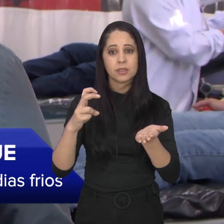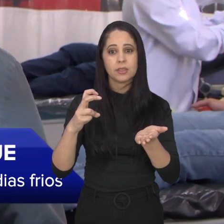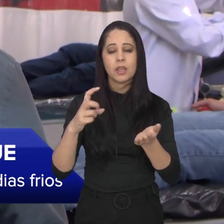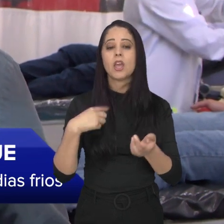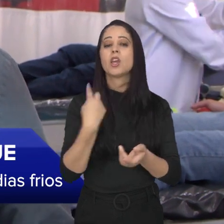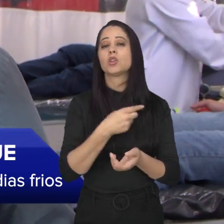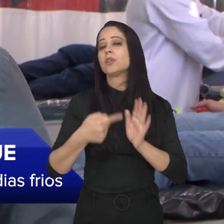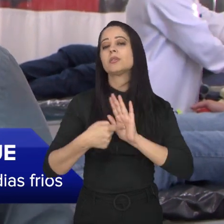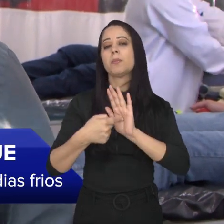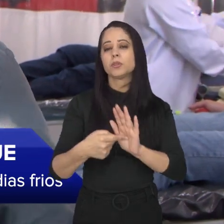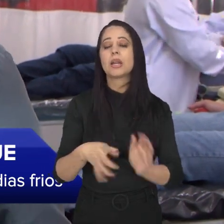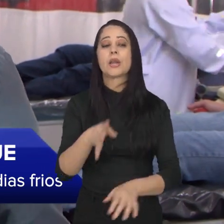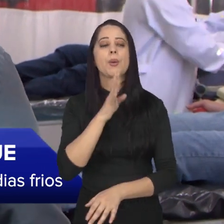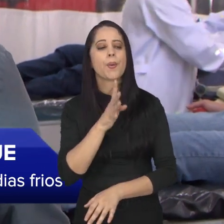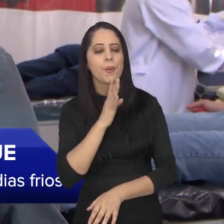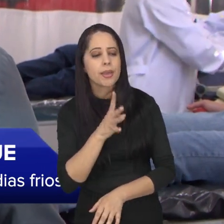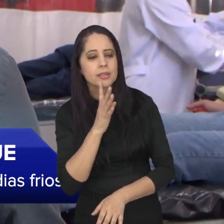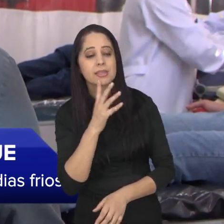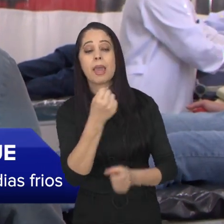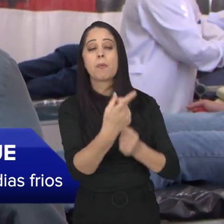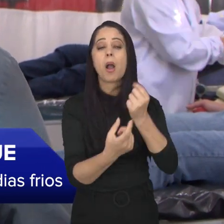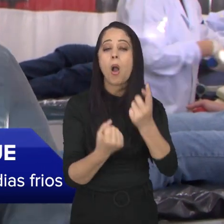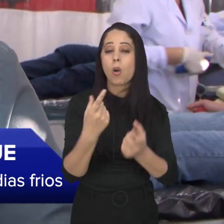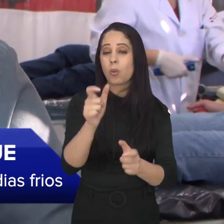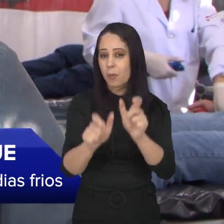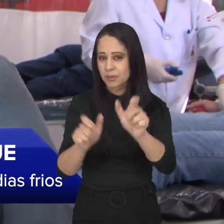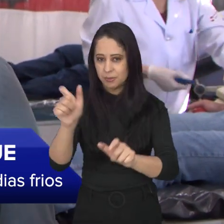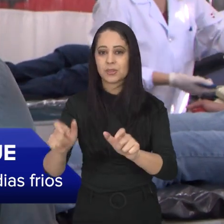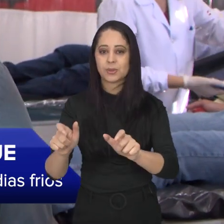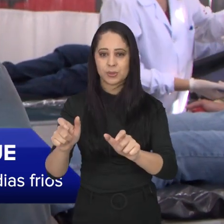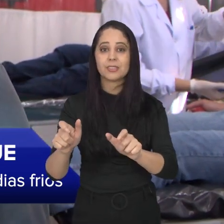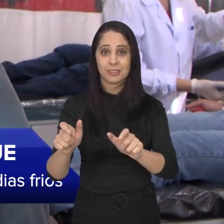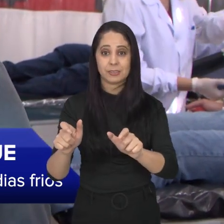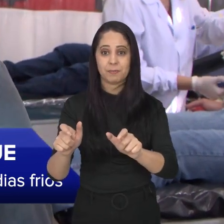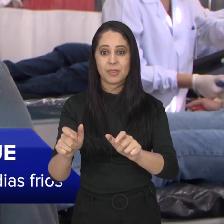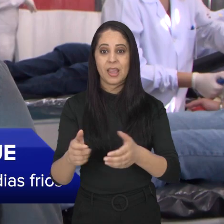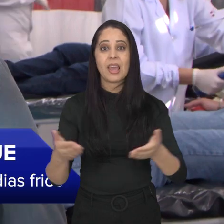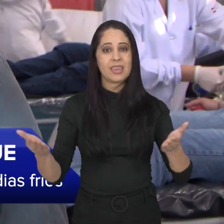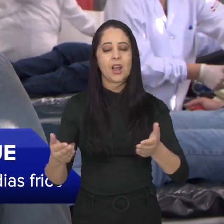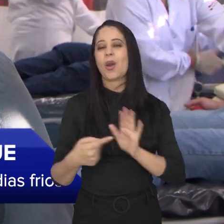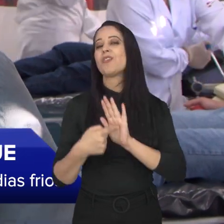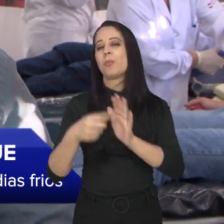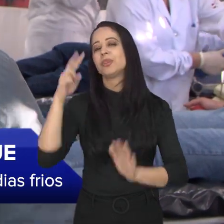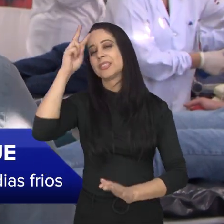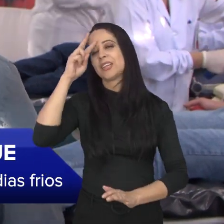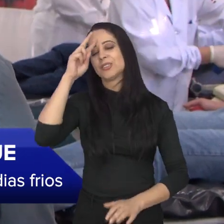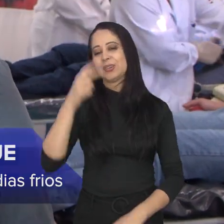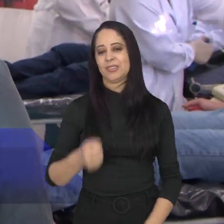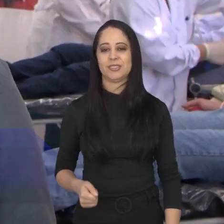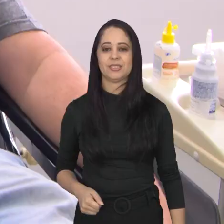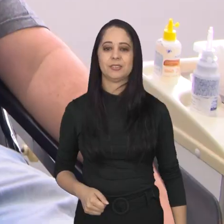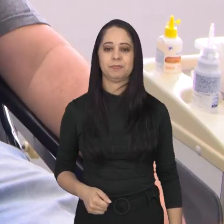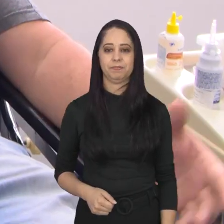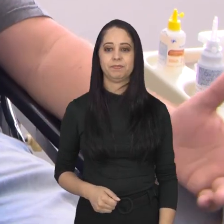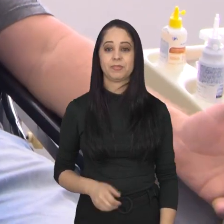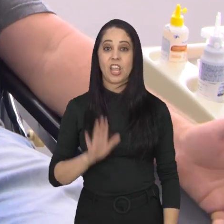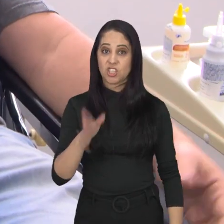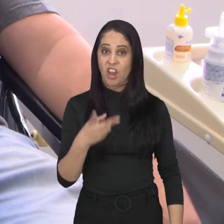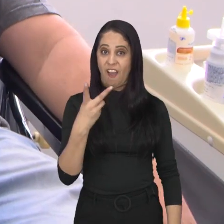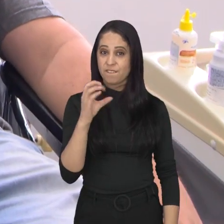da captação, qual o horário, quando as pessoas podem vir? Vamos lá, o serviço ele fica aqui na Rua Antônio Sais, número 425, e o atendimento